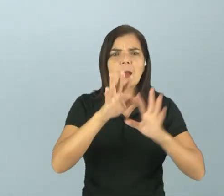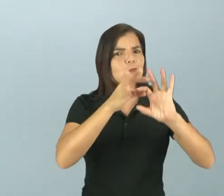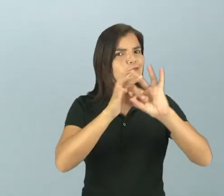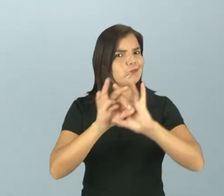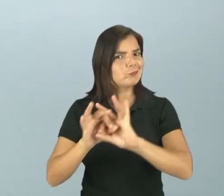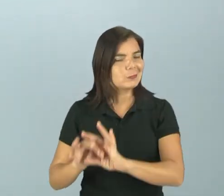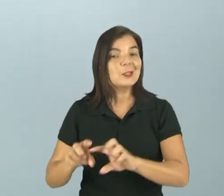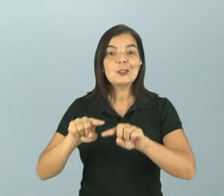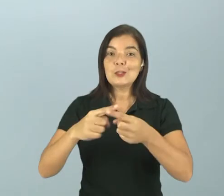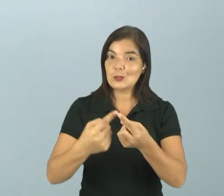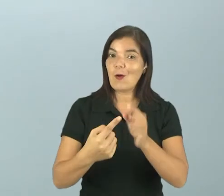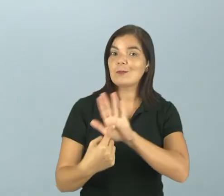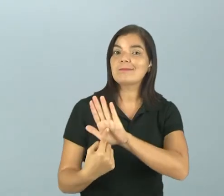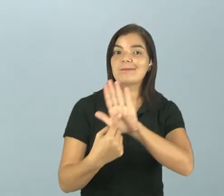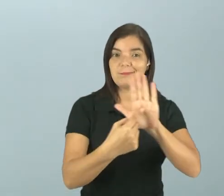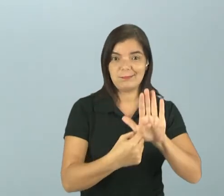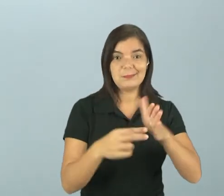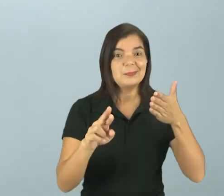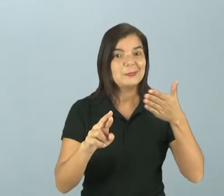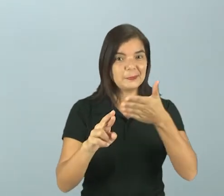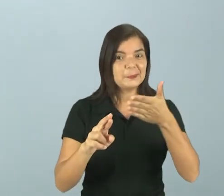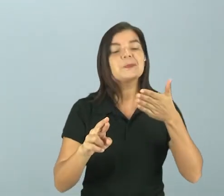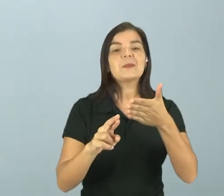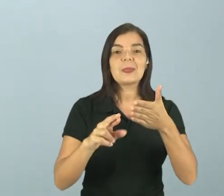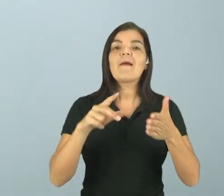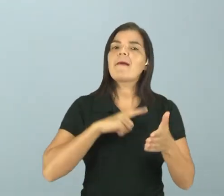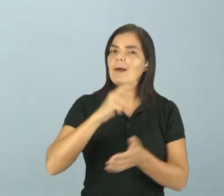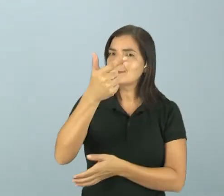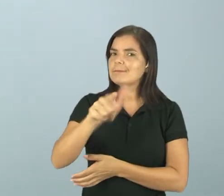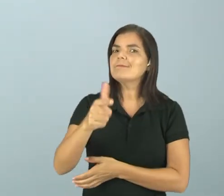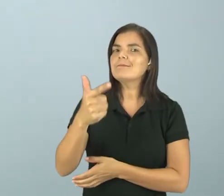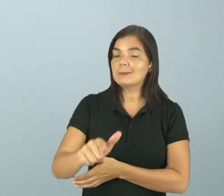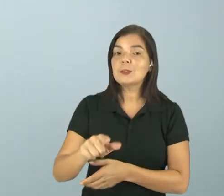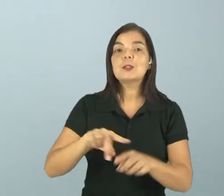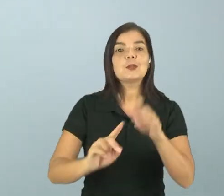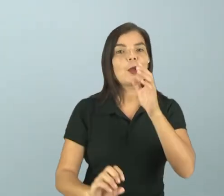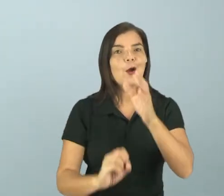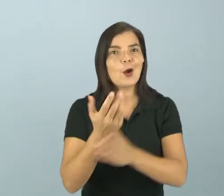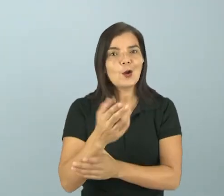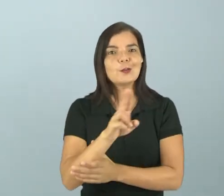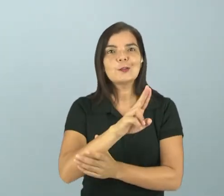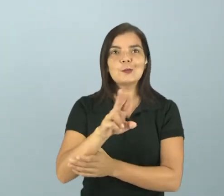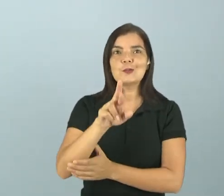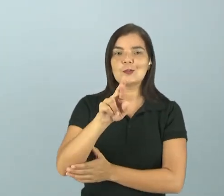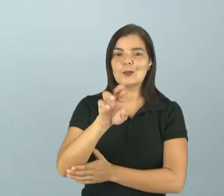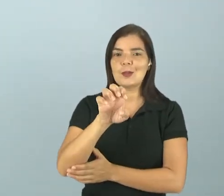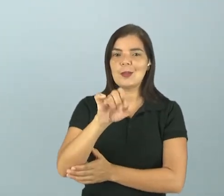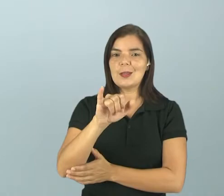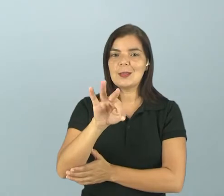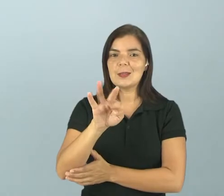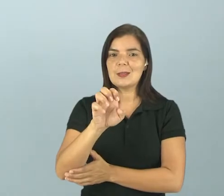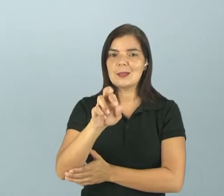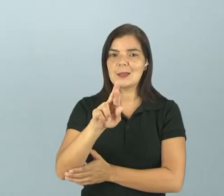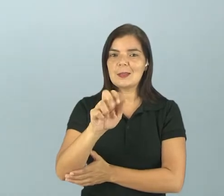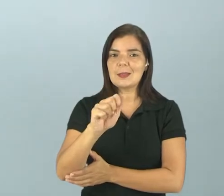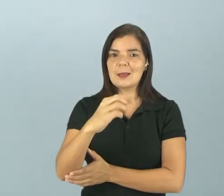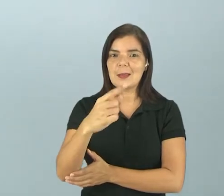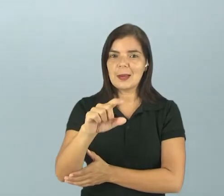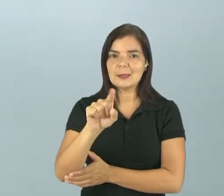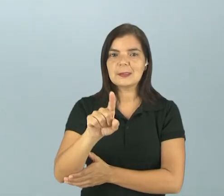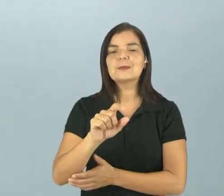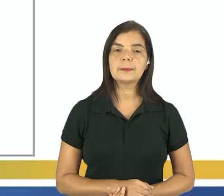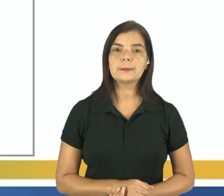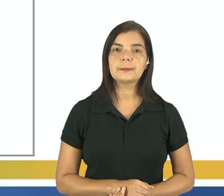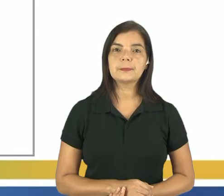texto. Ele só vai dar destaque que nessa coesão tem essa repetição. E quando ela acontece, ela é chamada de reiteração,